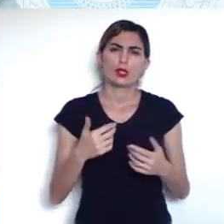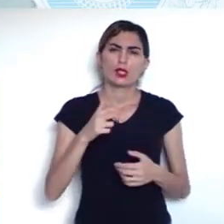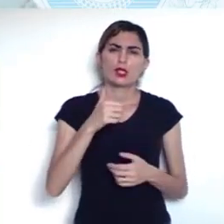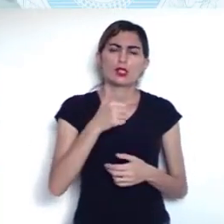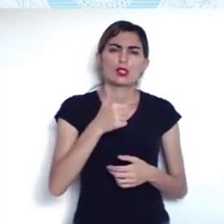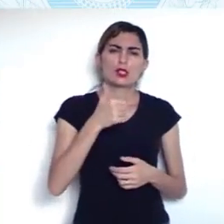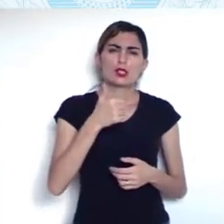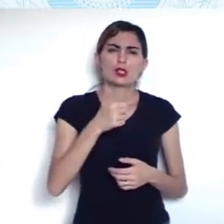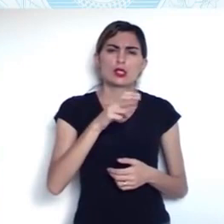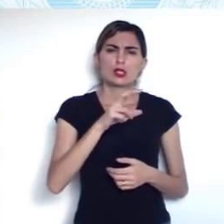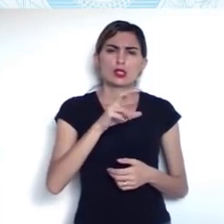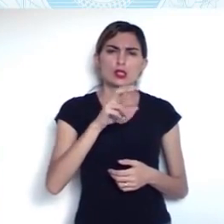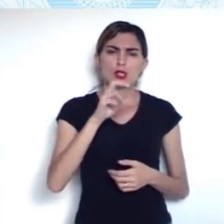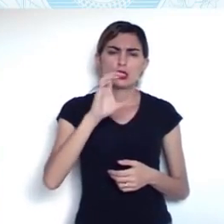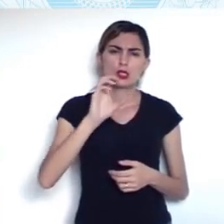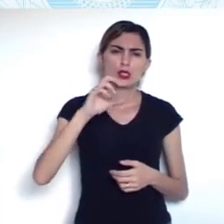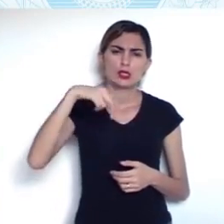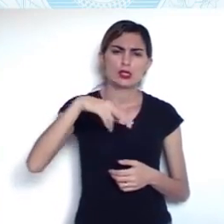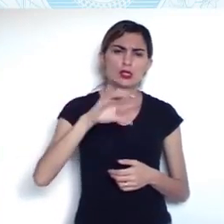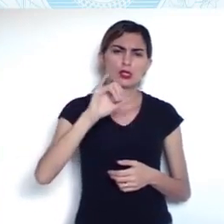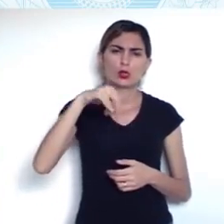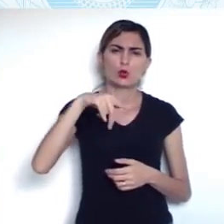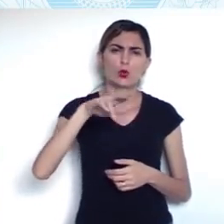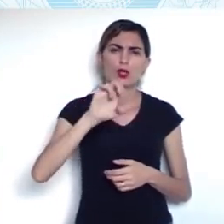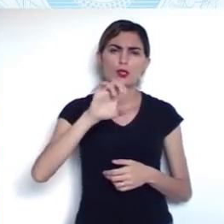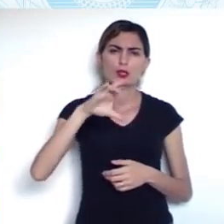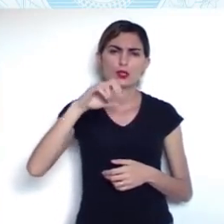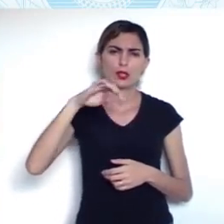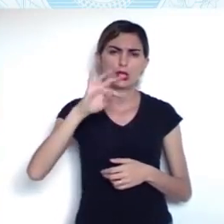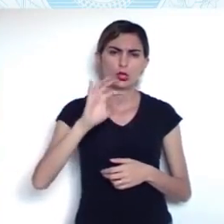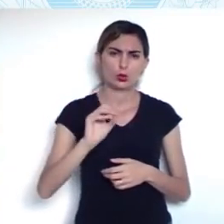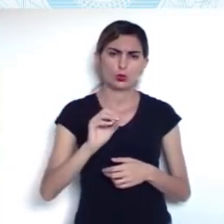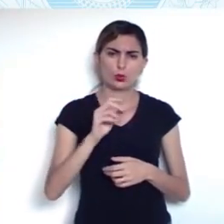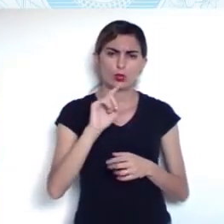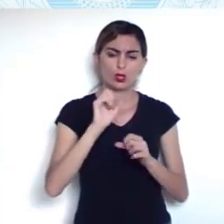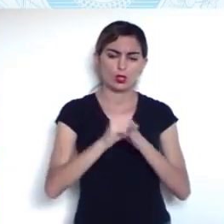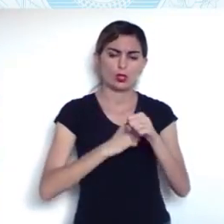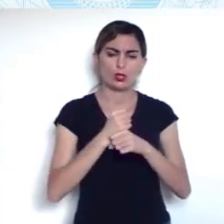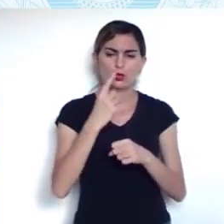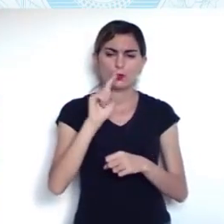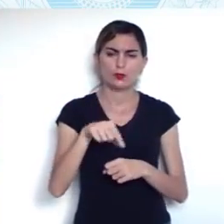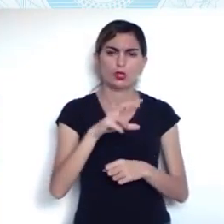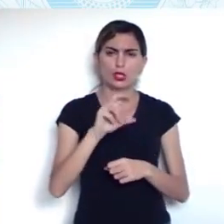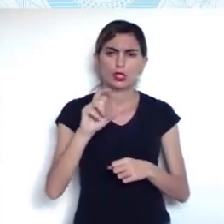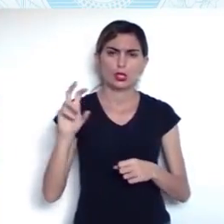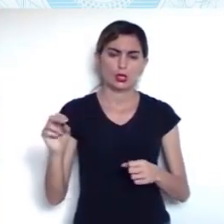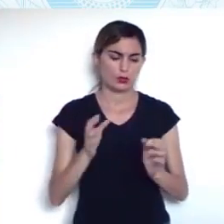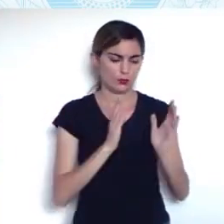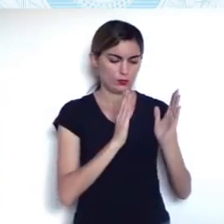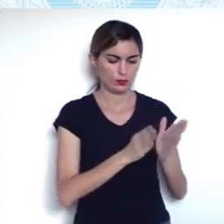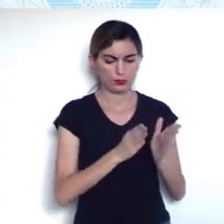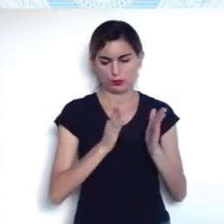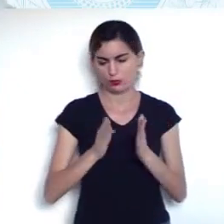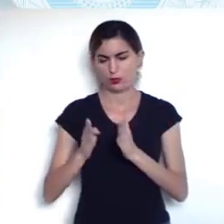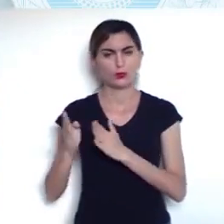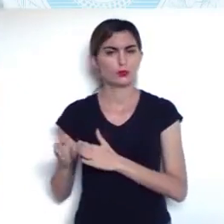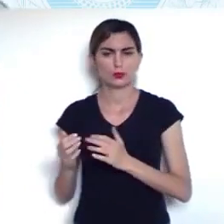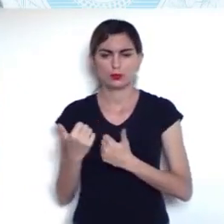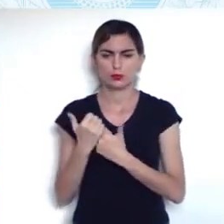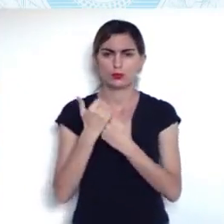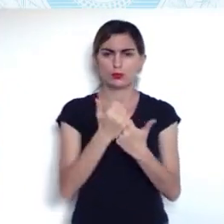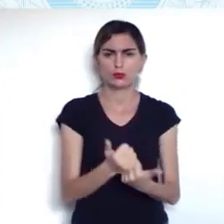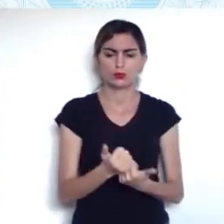E os 500, ano de 1500. Então, cada fase dessa aí,